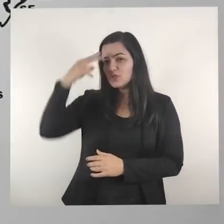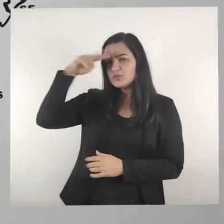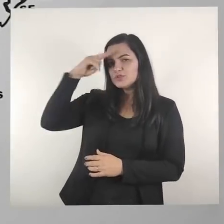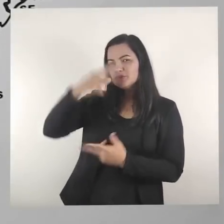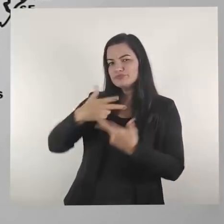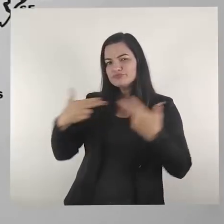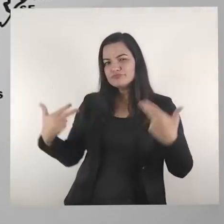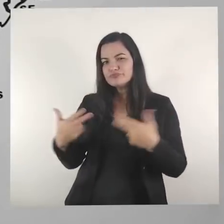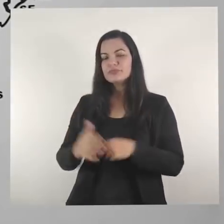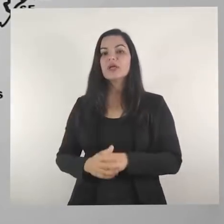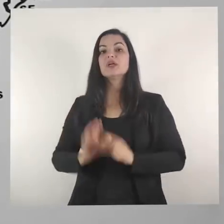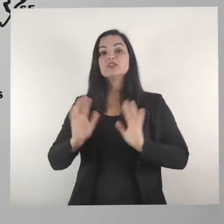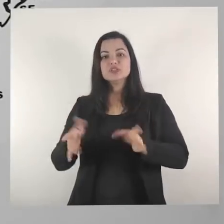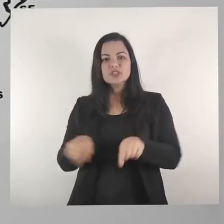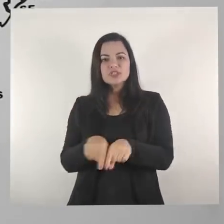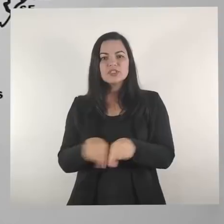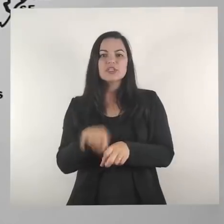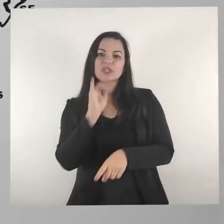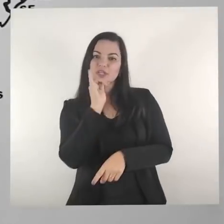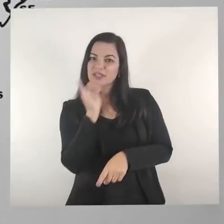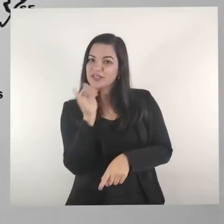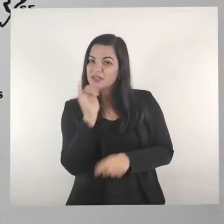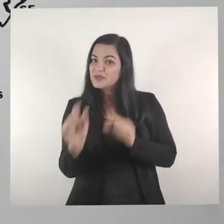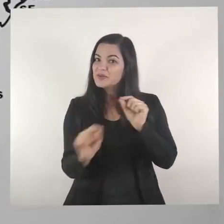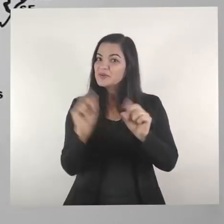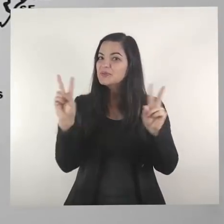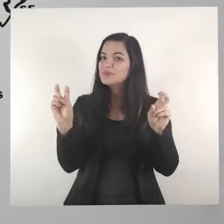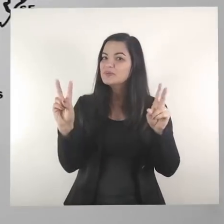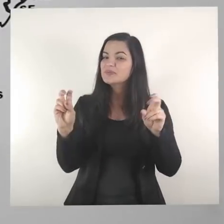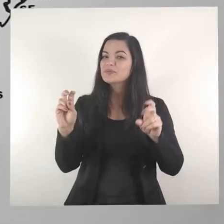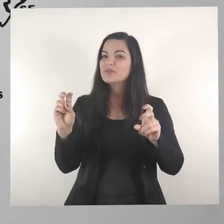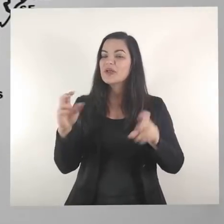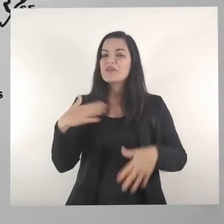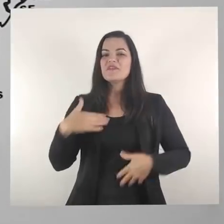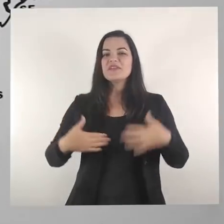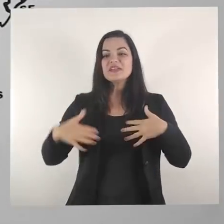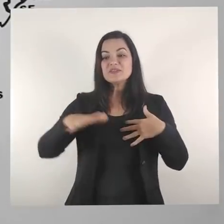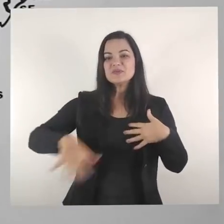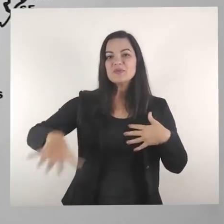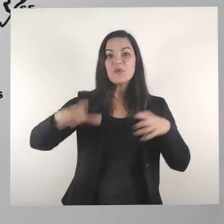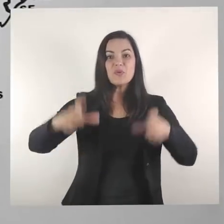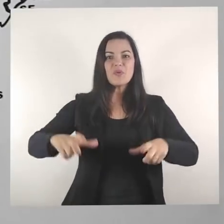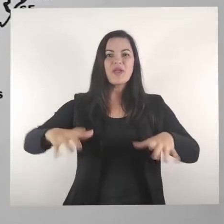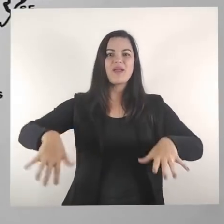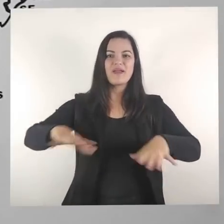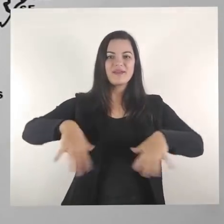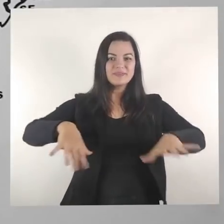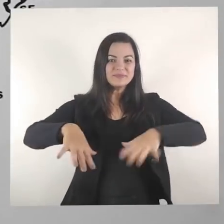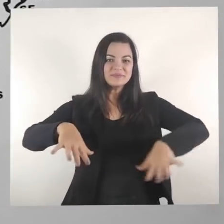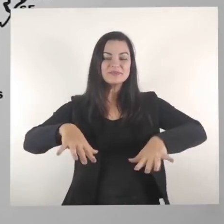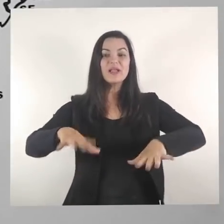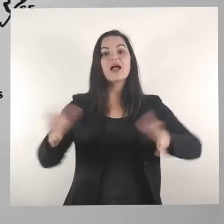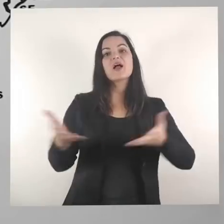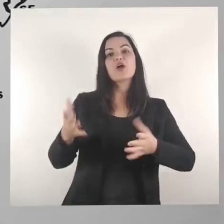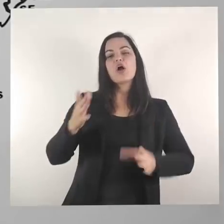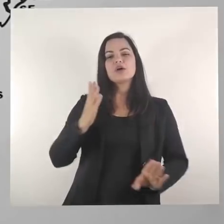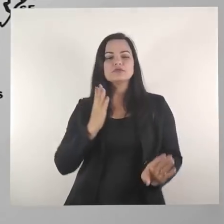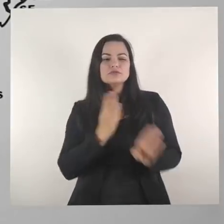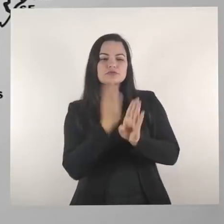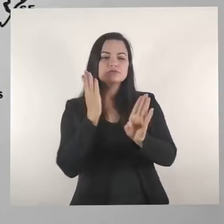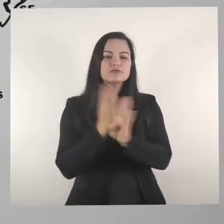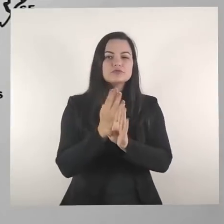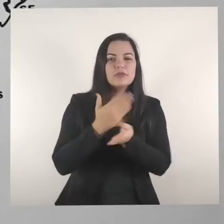aspectos históricos, já te contei um pouquinho hoje dos aspectos físicos. Vamos começar a